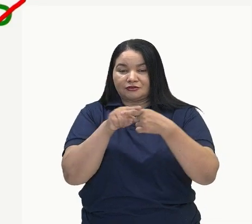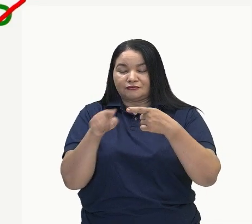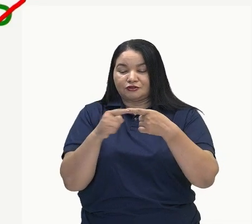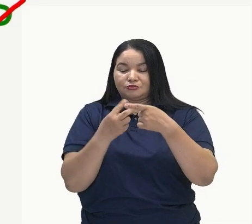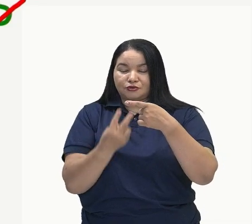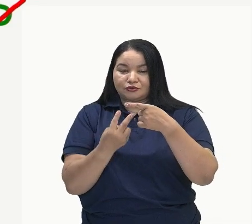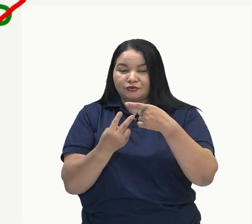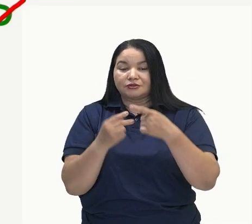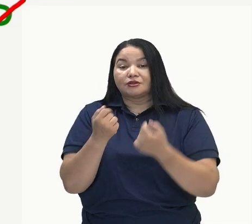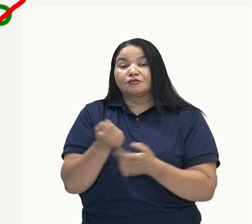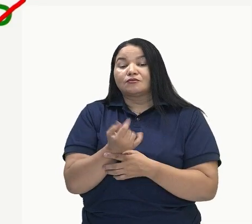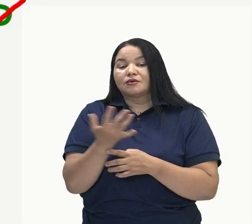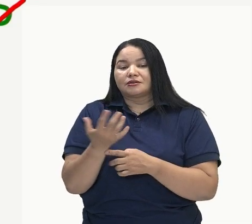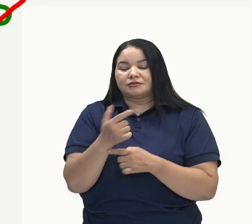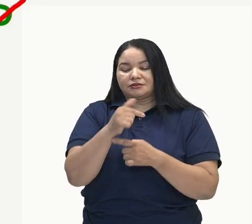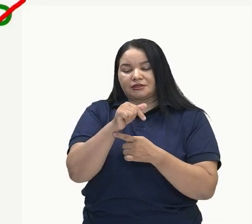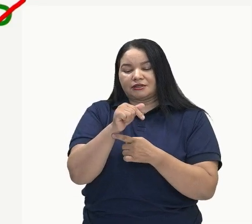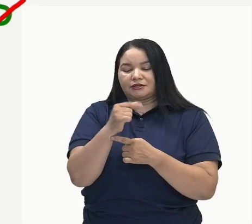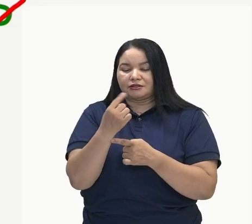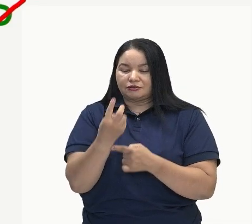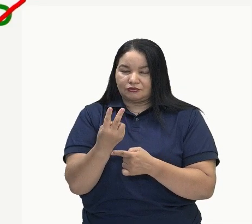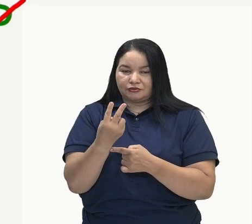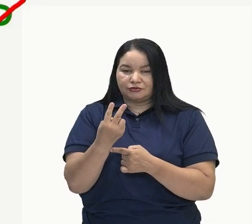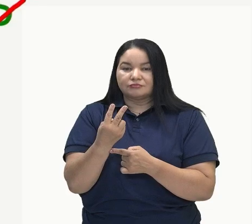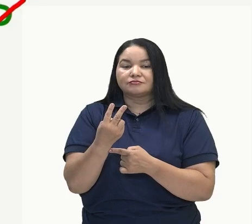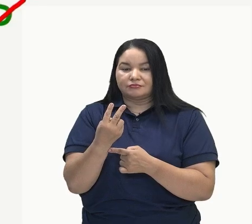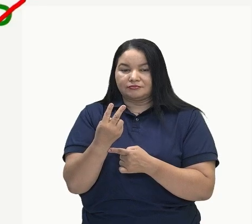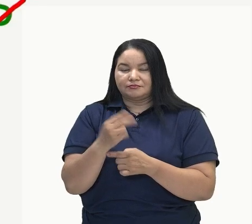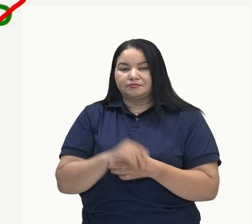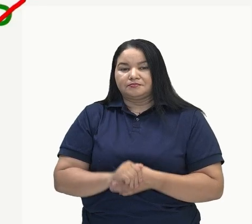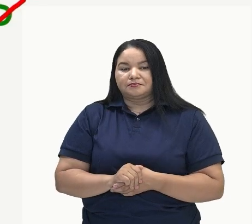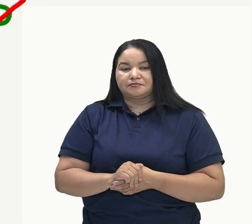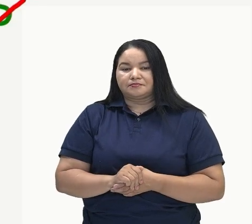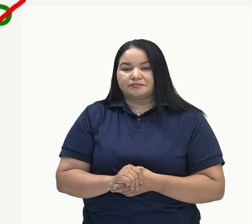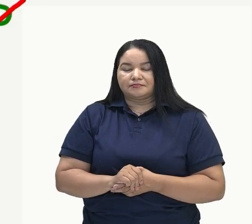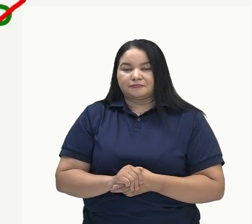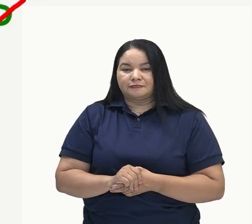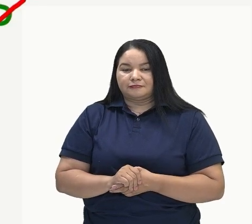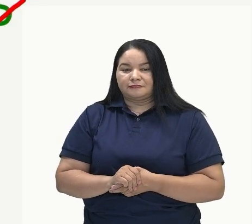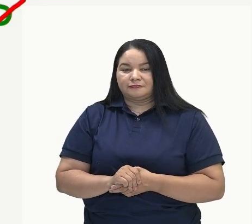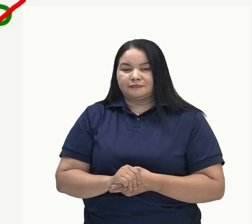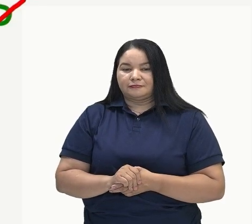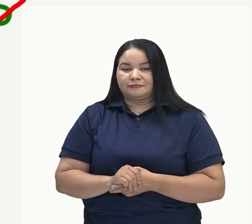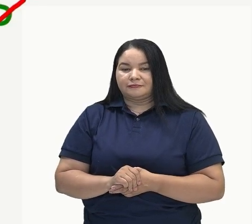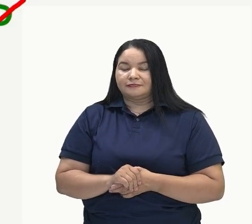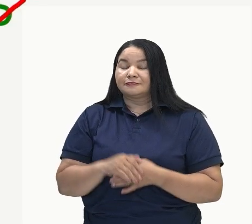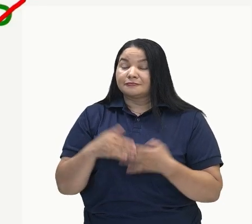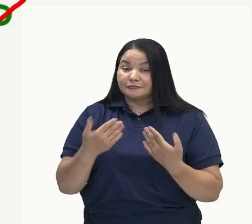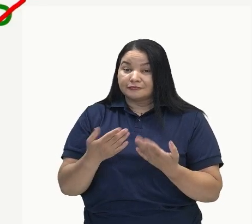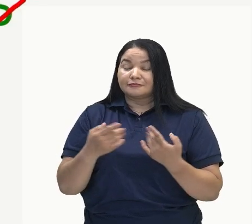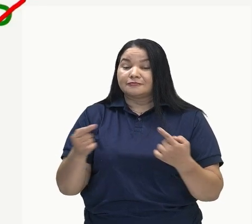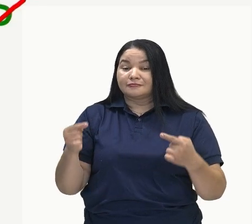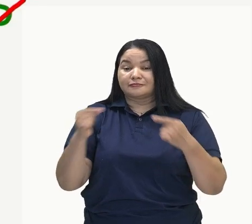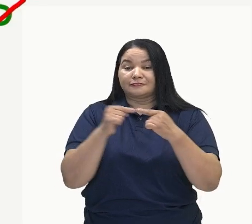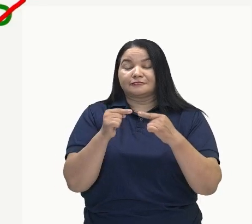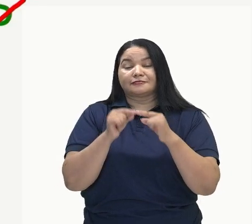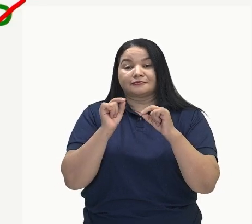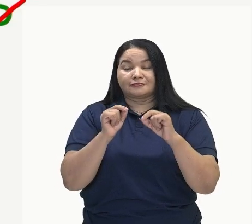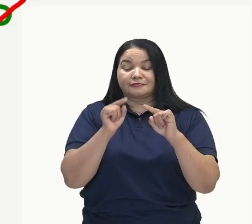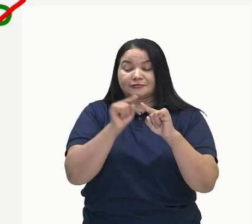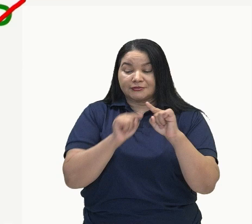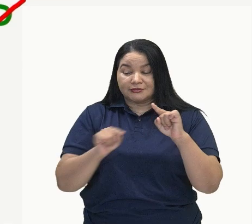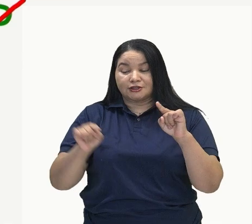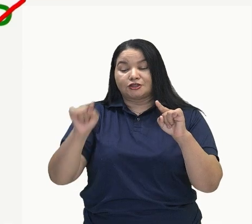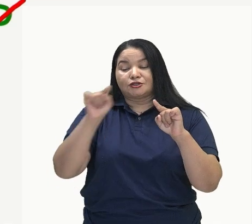ângulo vai ser 72 graus. Tá certo? E é assim que a gente constrói um gráfico